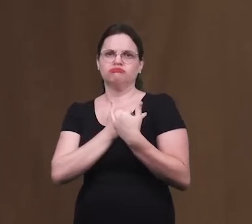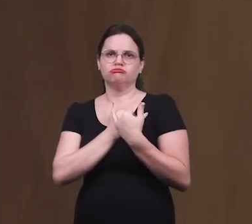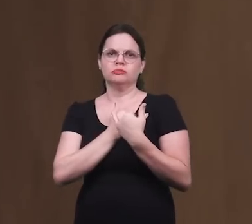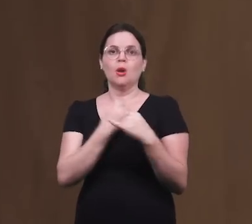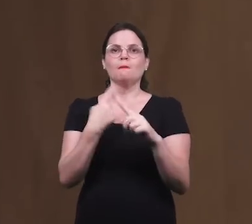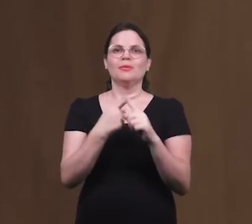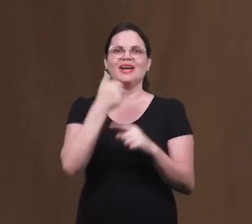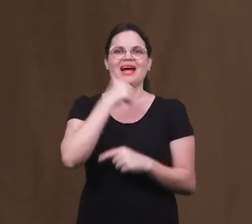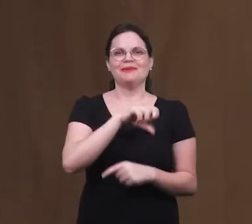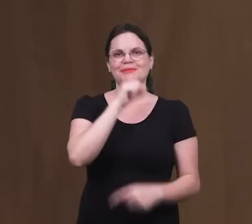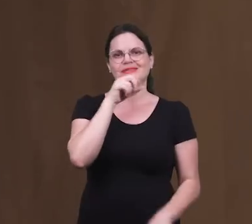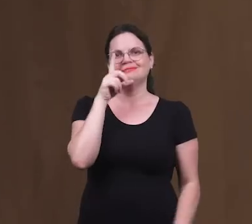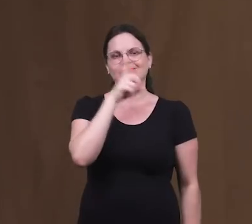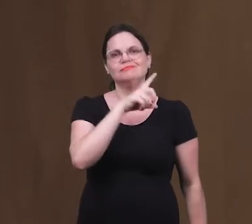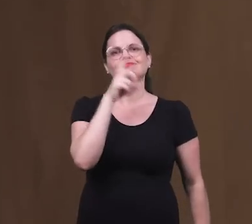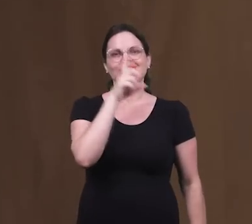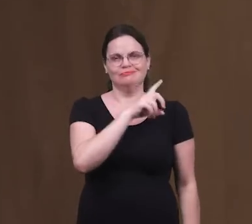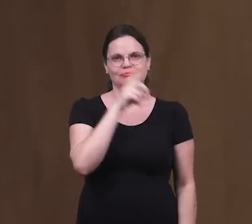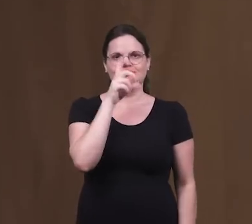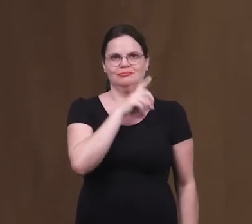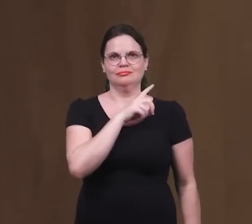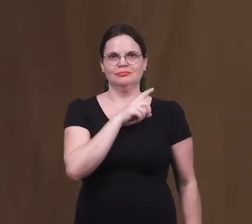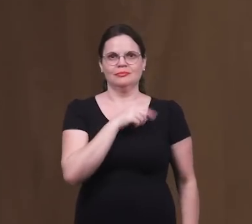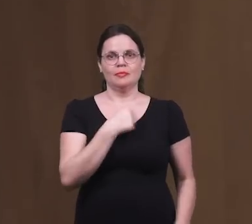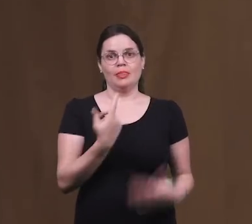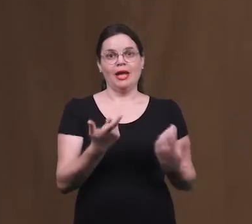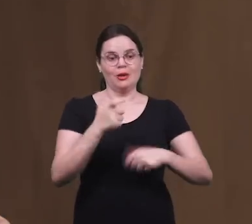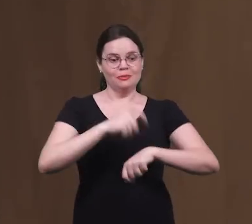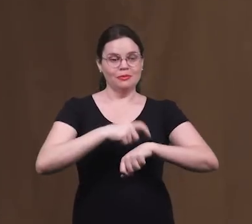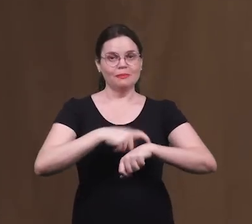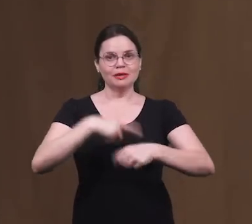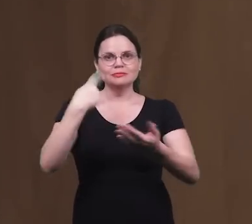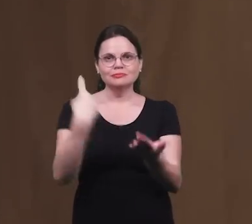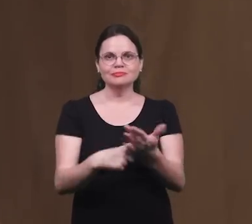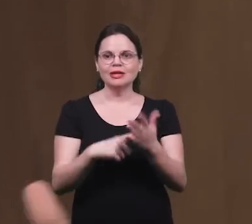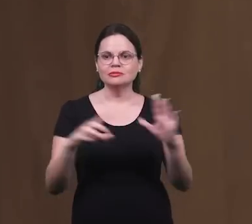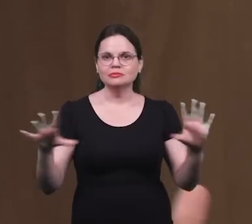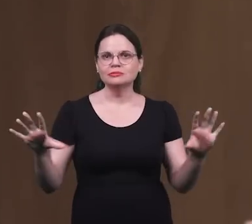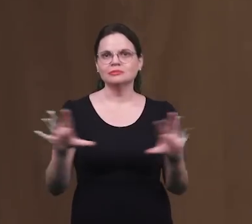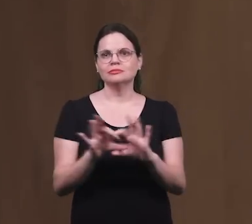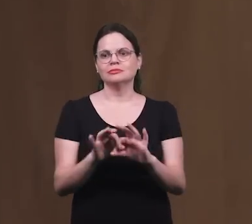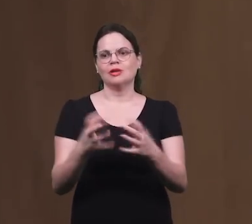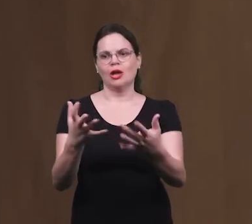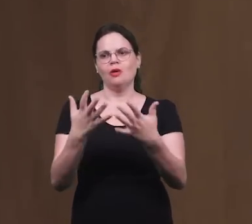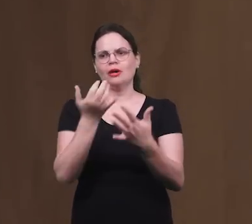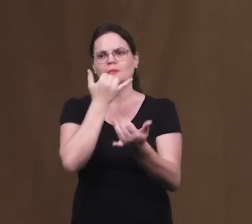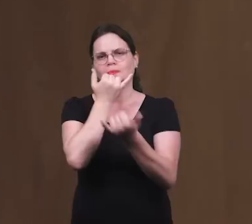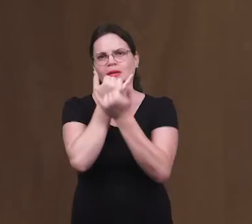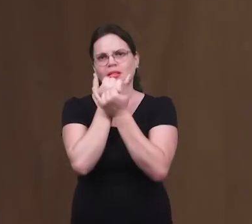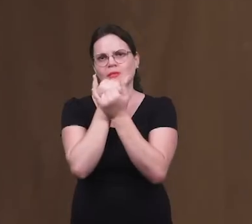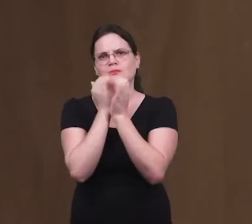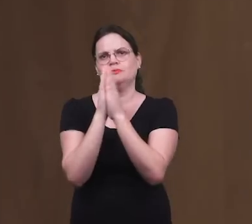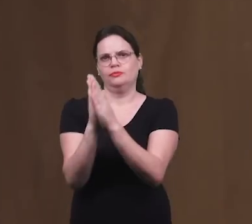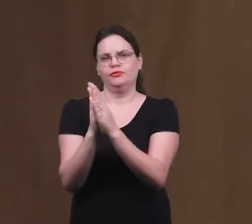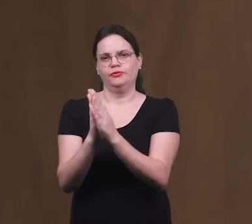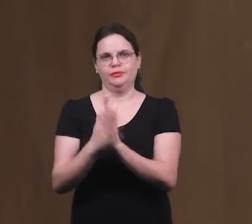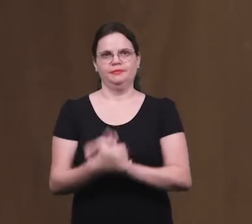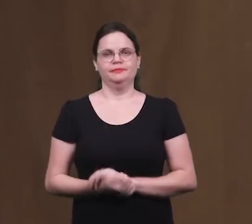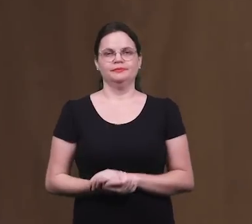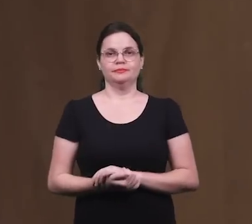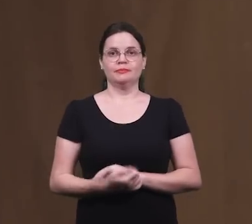a mãe havia cometido algumas falhas. Ou seja, era um momento de aliança. A mãe queria pedir perdão. E o